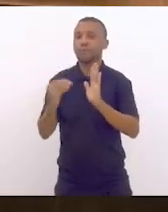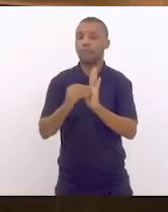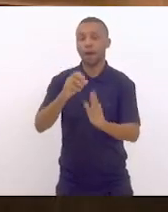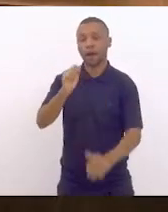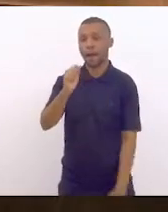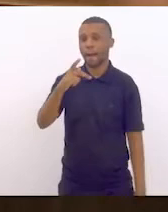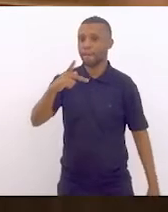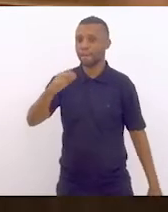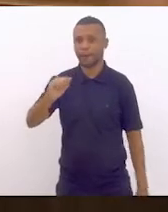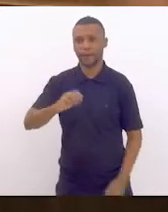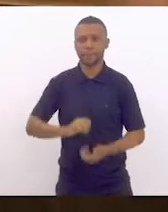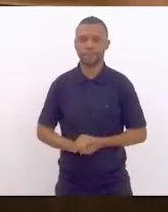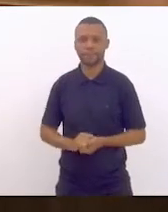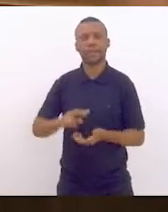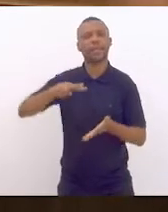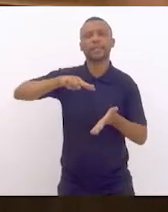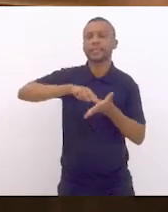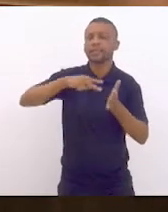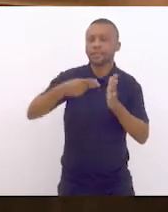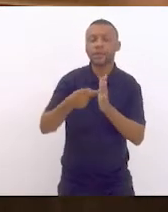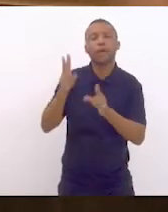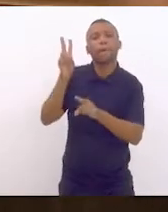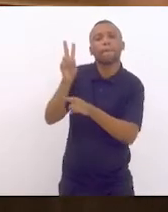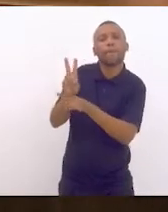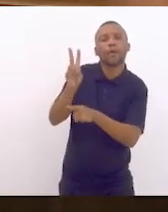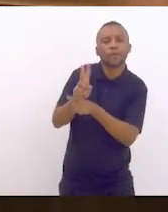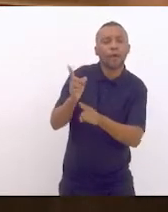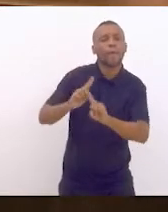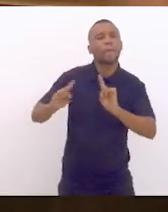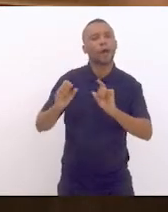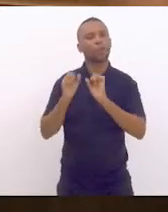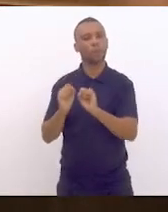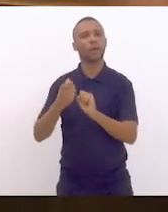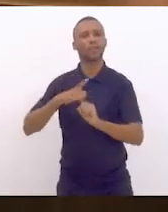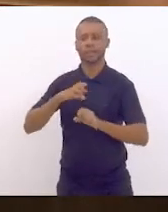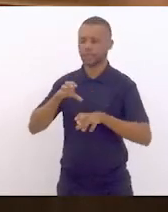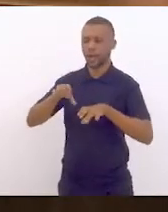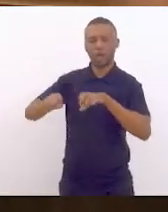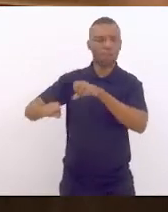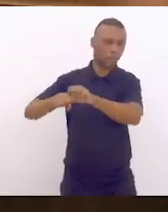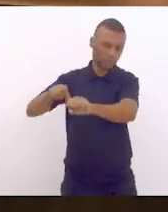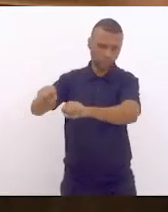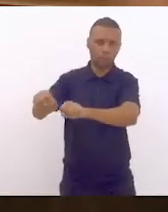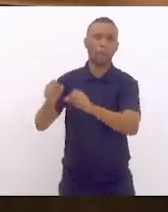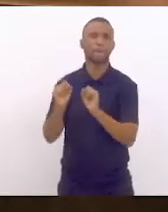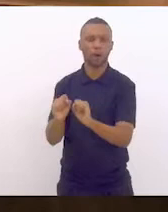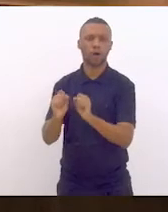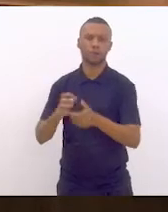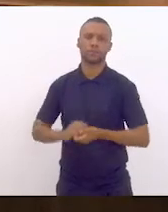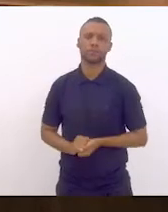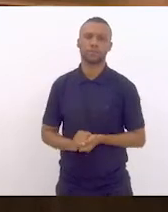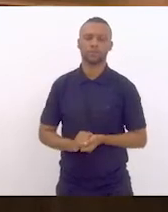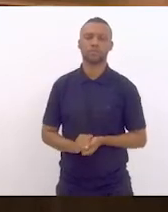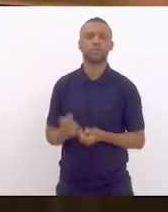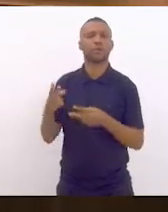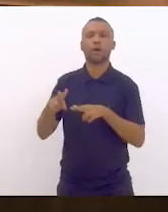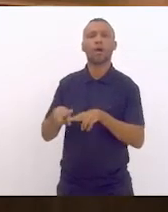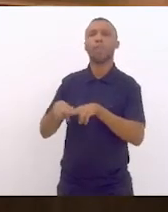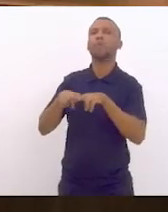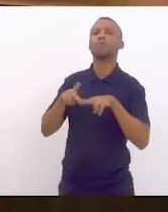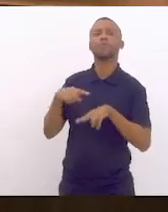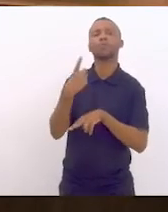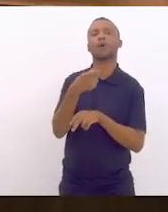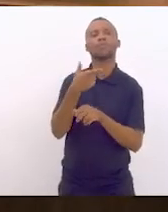significa está protegida, mas pode haver esse tipo de ocupação. Em vista disso, nós vamos